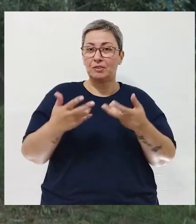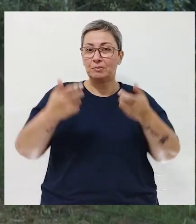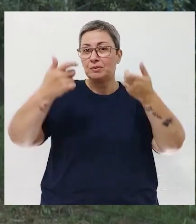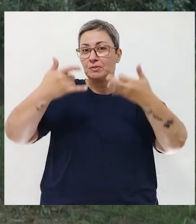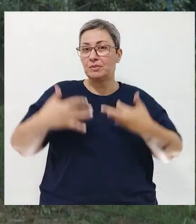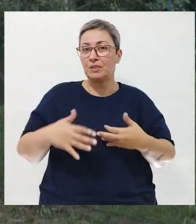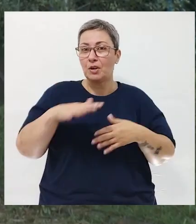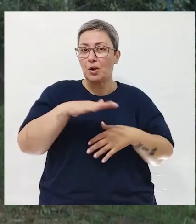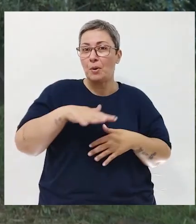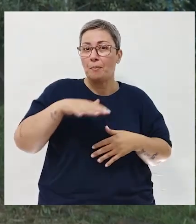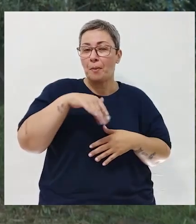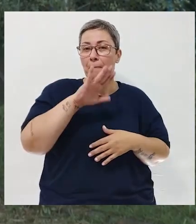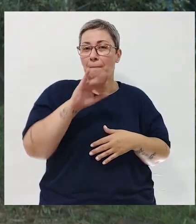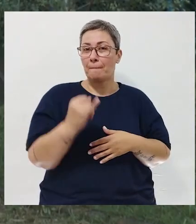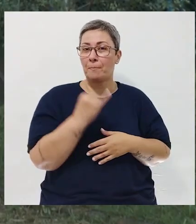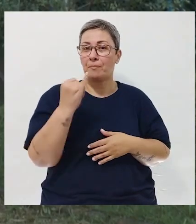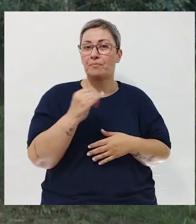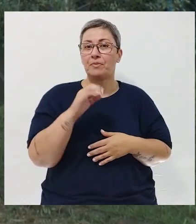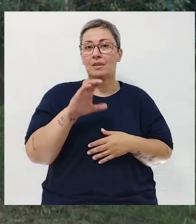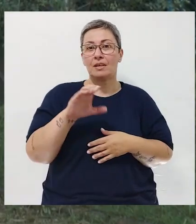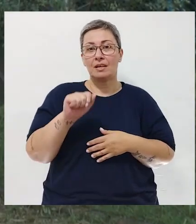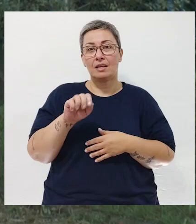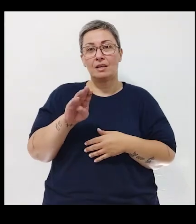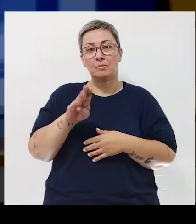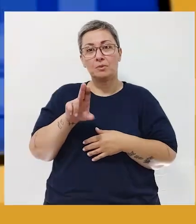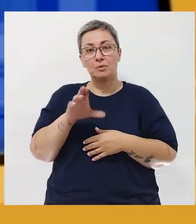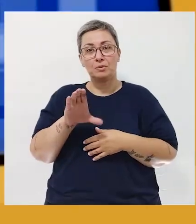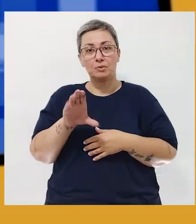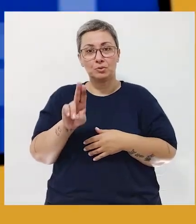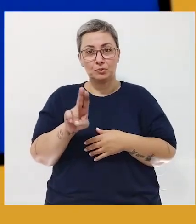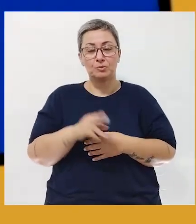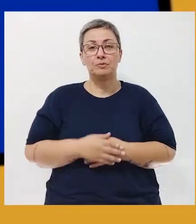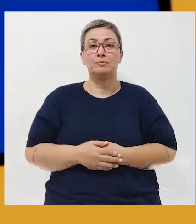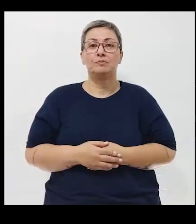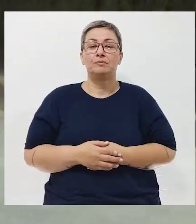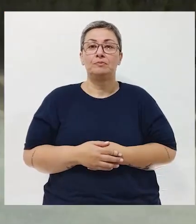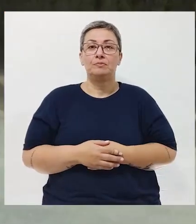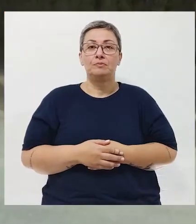dos bairros mais importantes de Guarulhos, o Cabuçu.